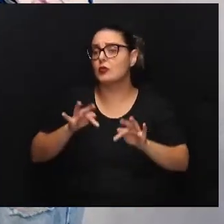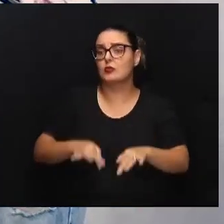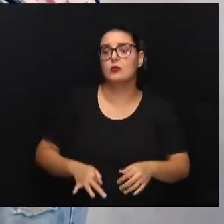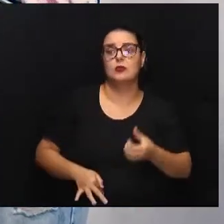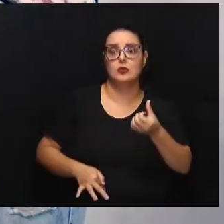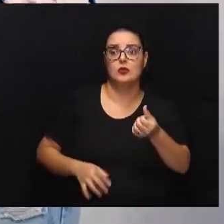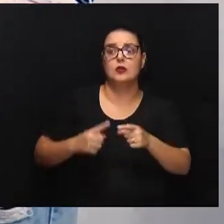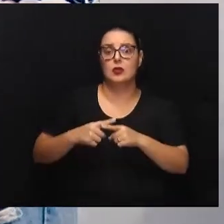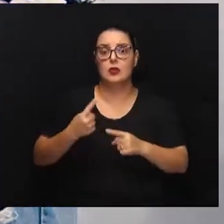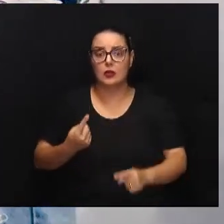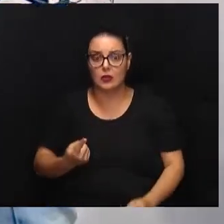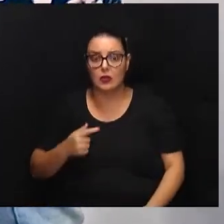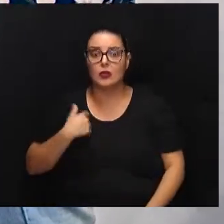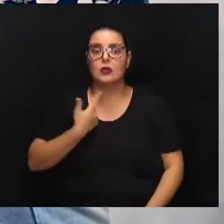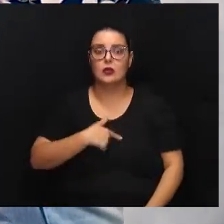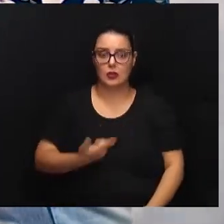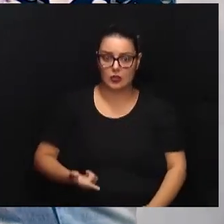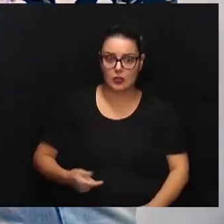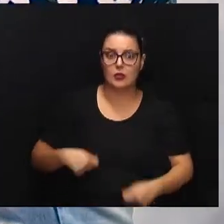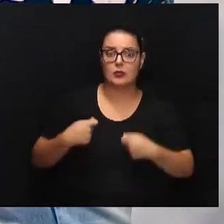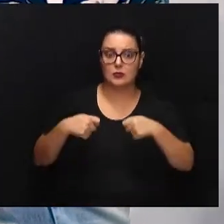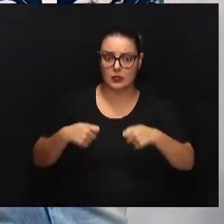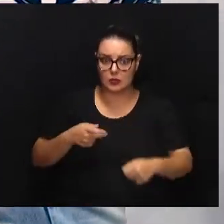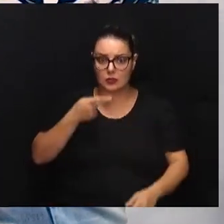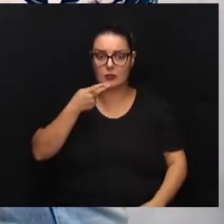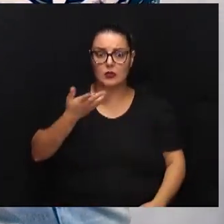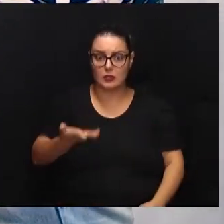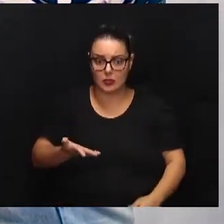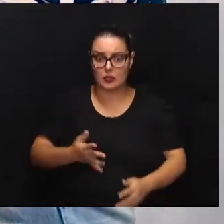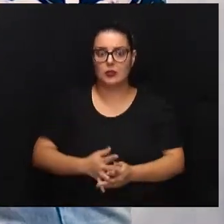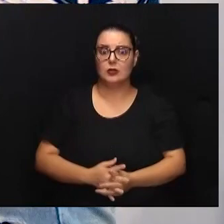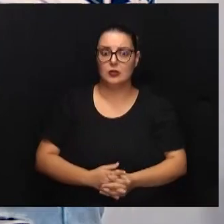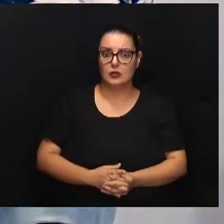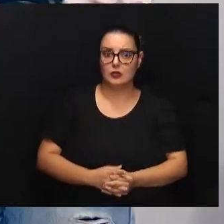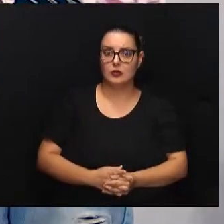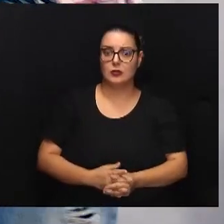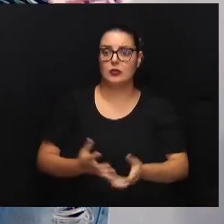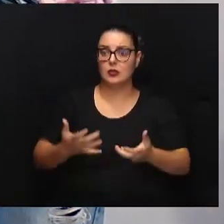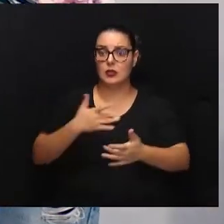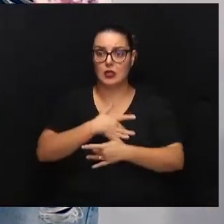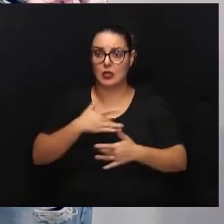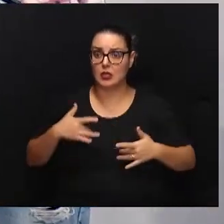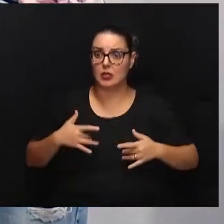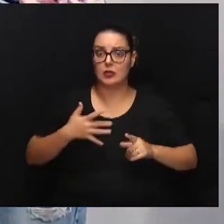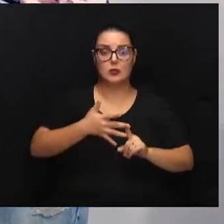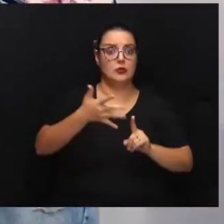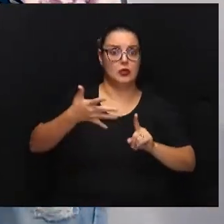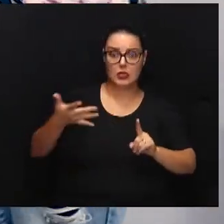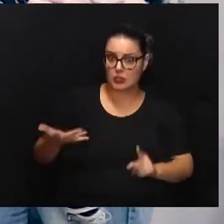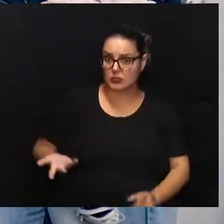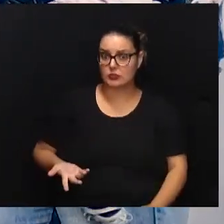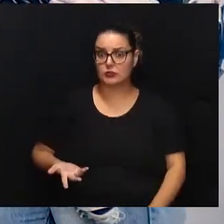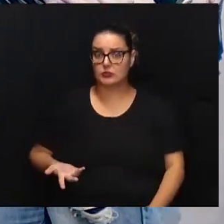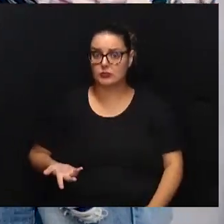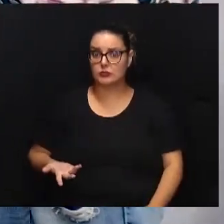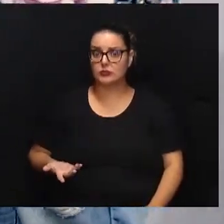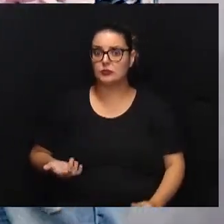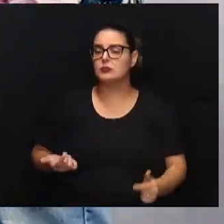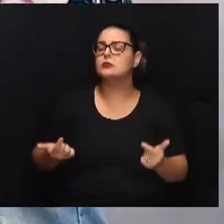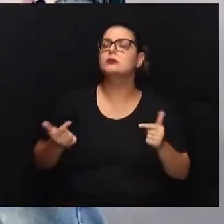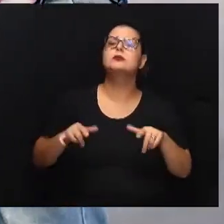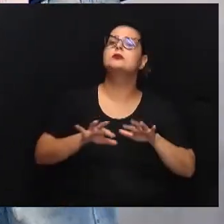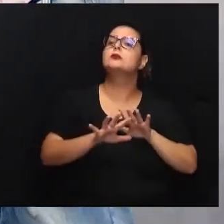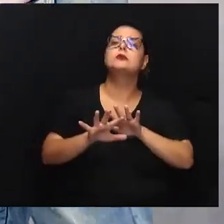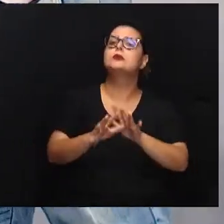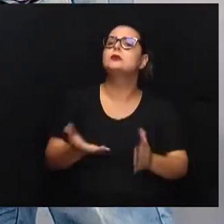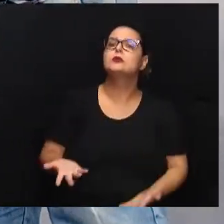isso, porque quer saúde para pessoas trans. E da onde veio a parada? Né? Eu acho que a parada, é importante a gente